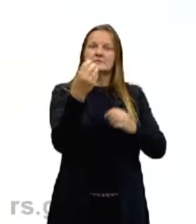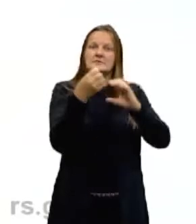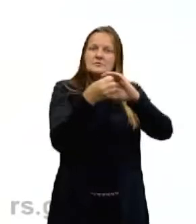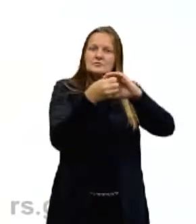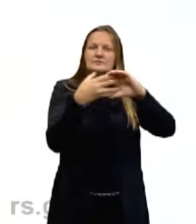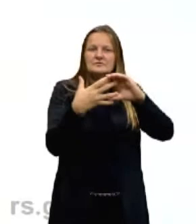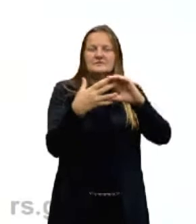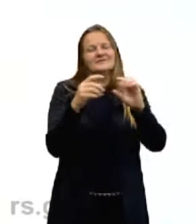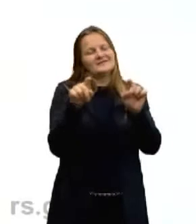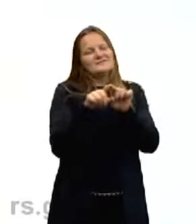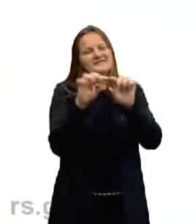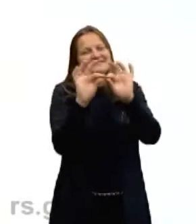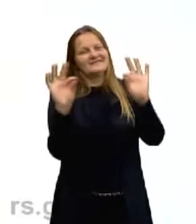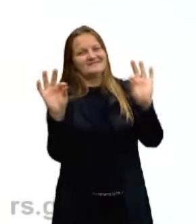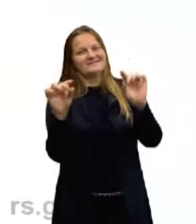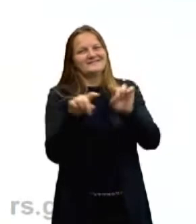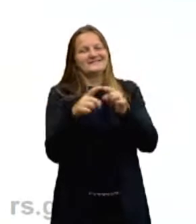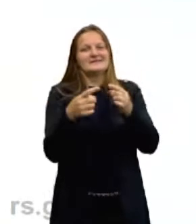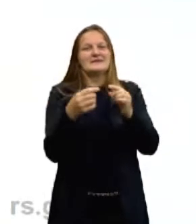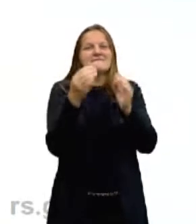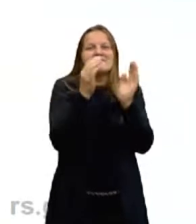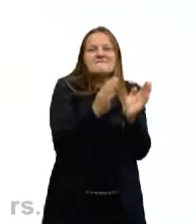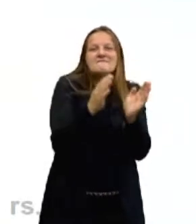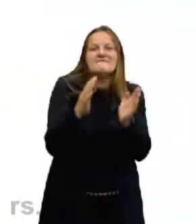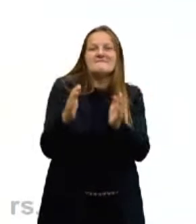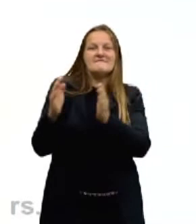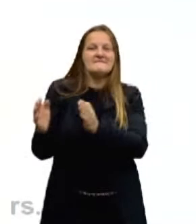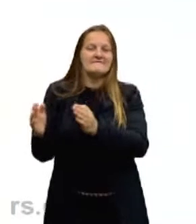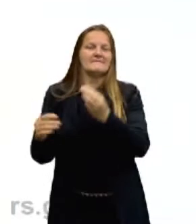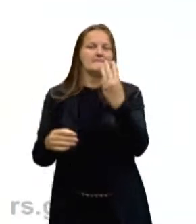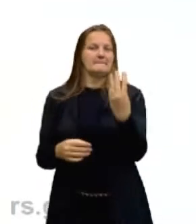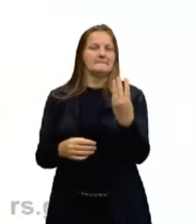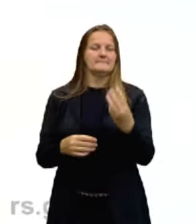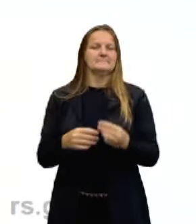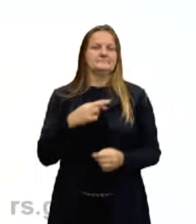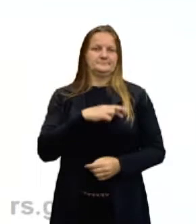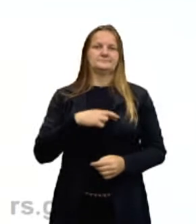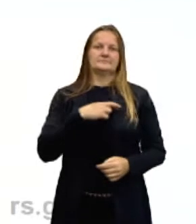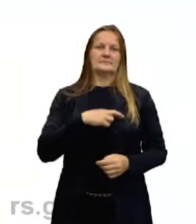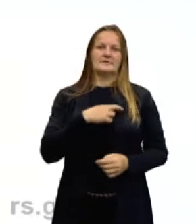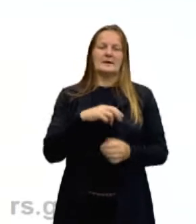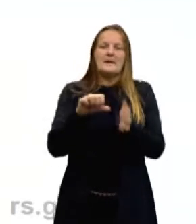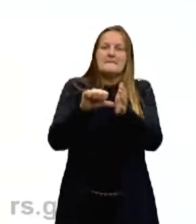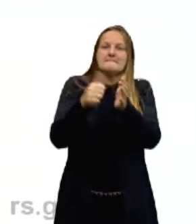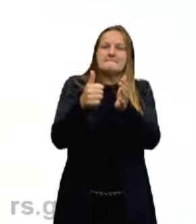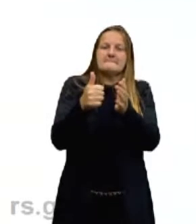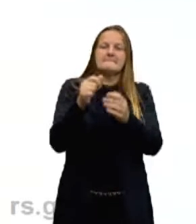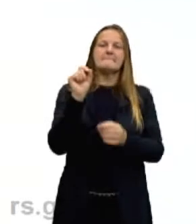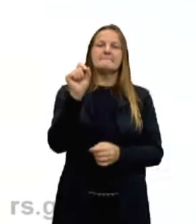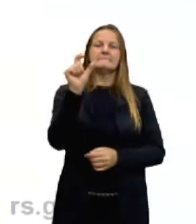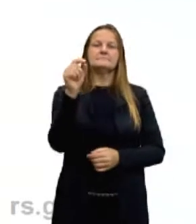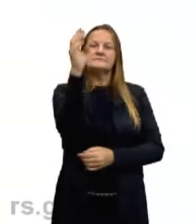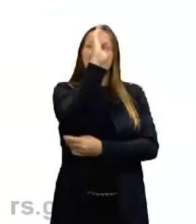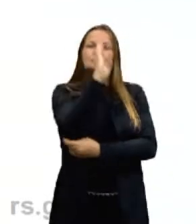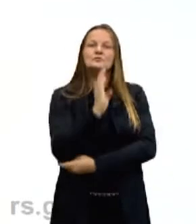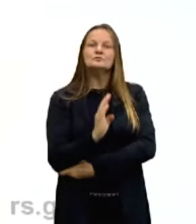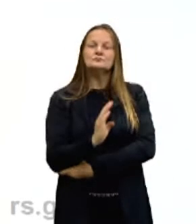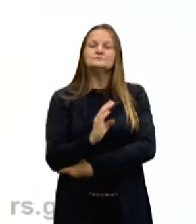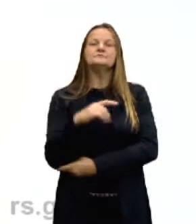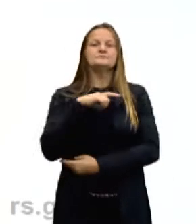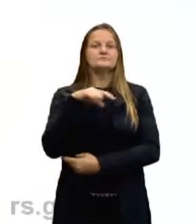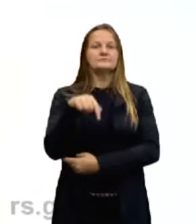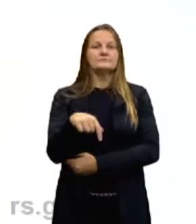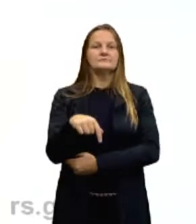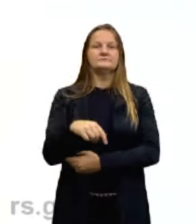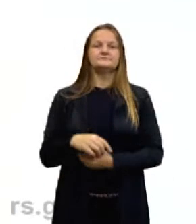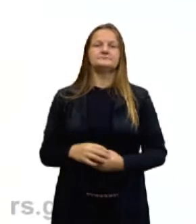também são frases mas na verdade é fase está gente do Romantismo a primeira aqui no Brasil falando de